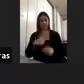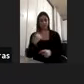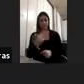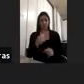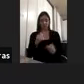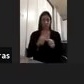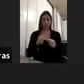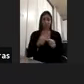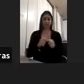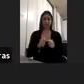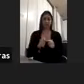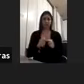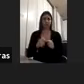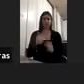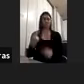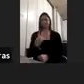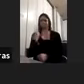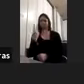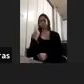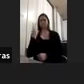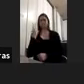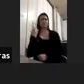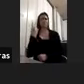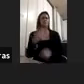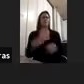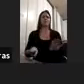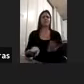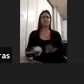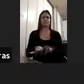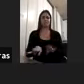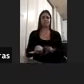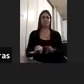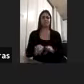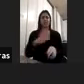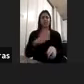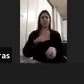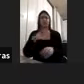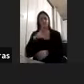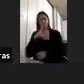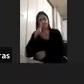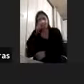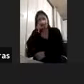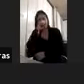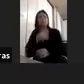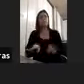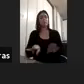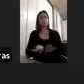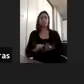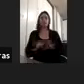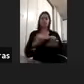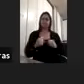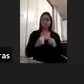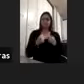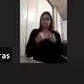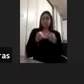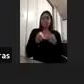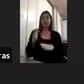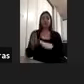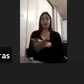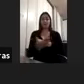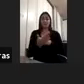direção têm feito com autoridades, elas ajudam a isolar a empresa, ajudam a